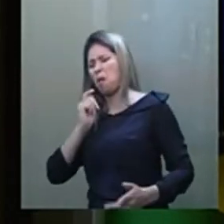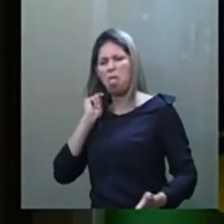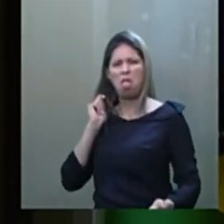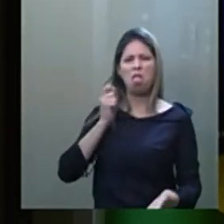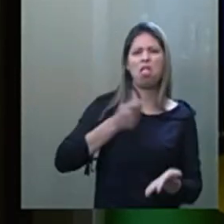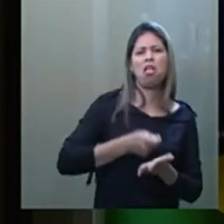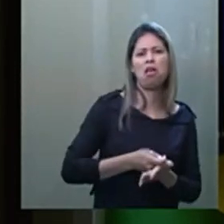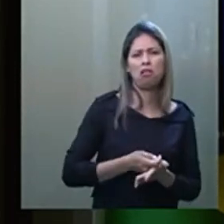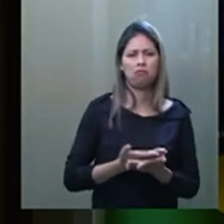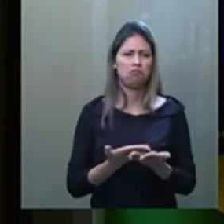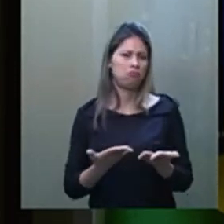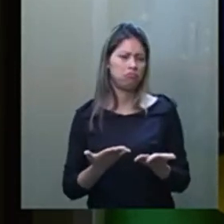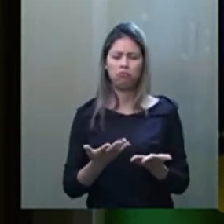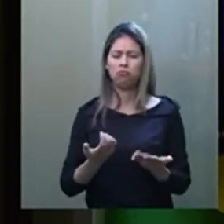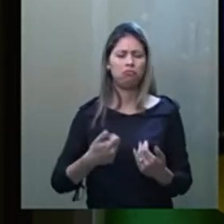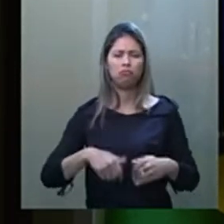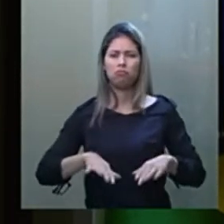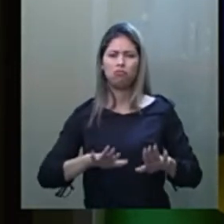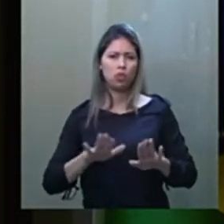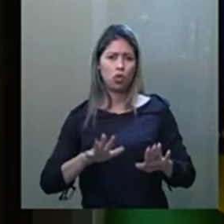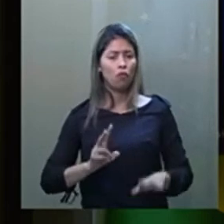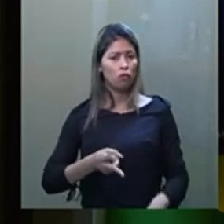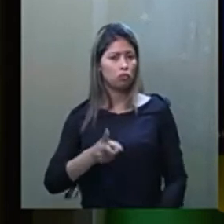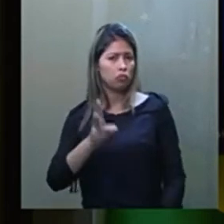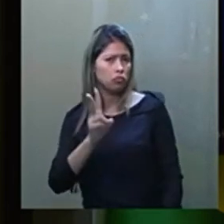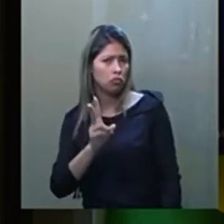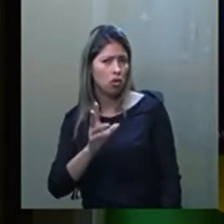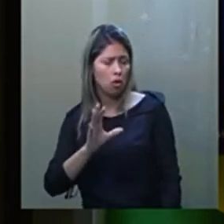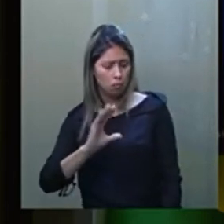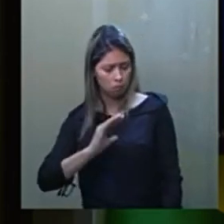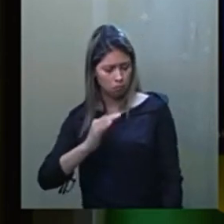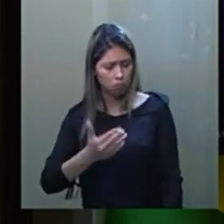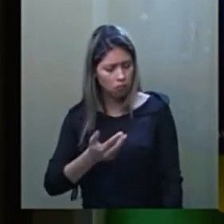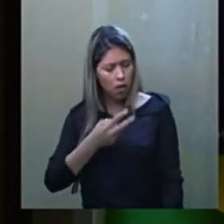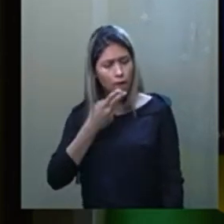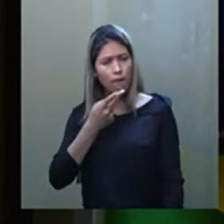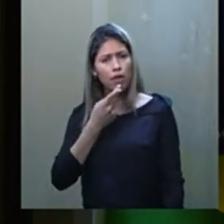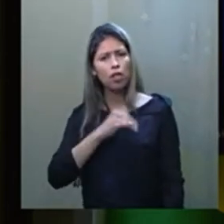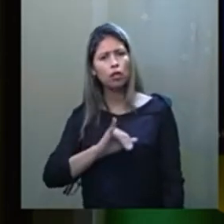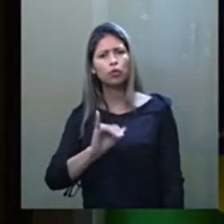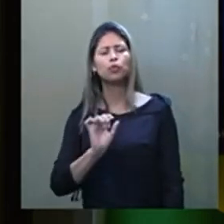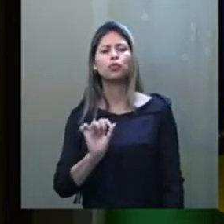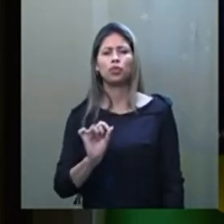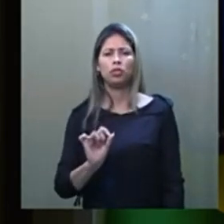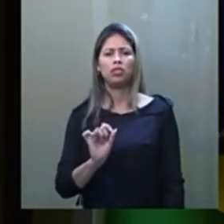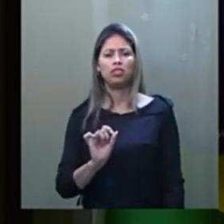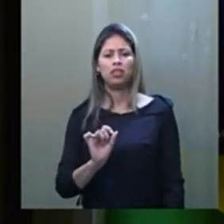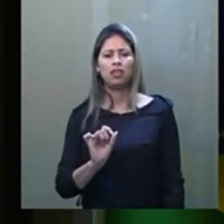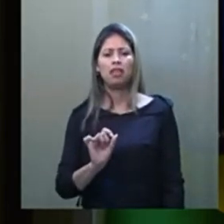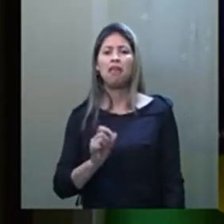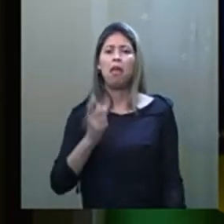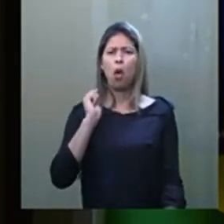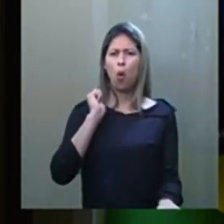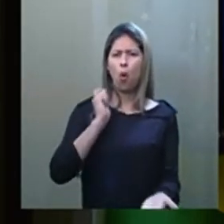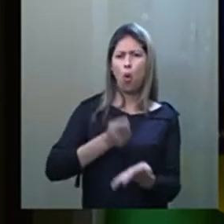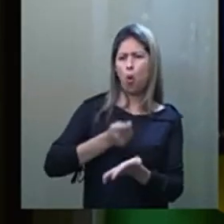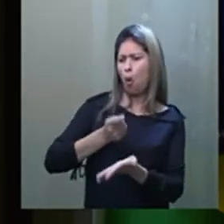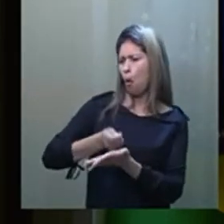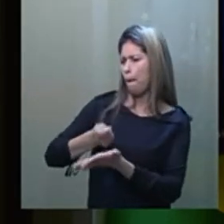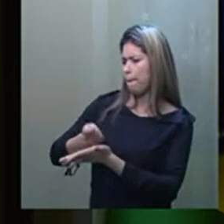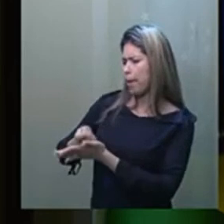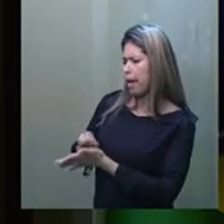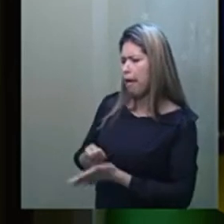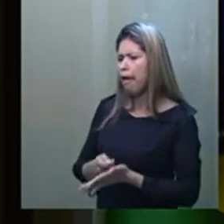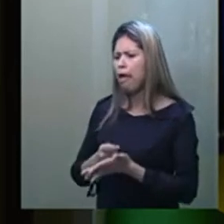eu sou contra. E vou continuar sendo contra. que obriguem quem não